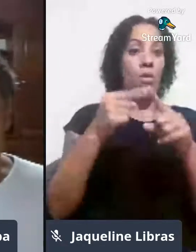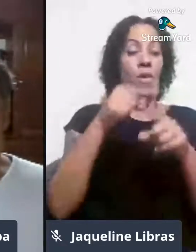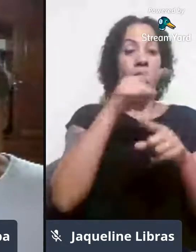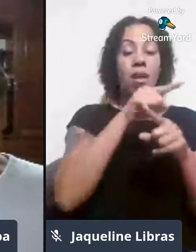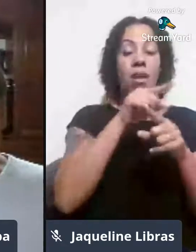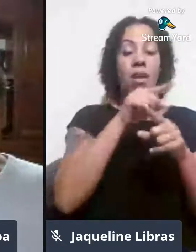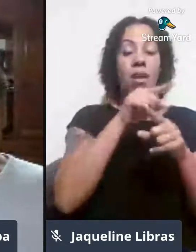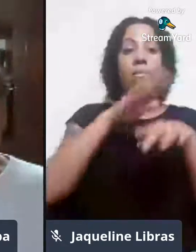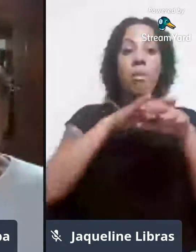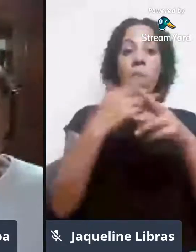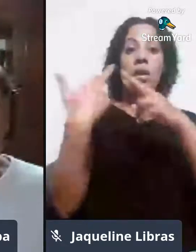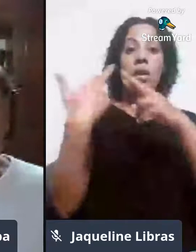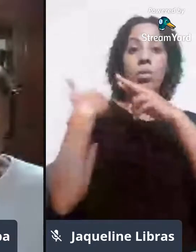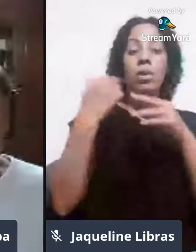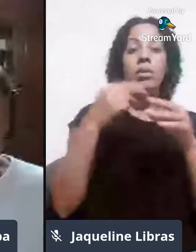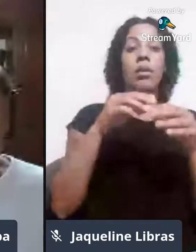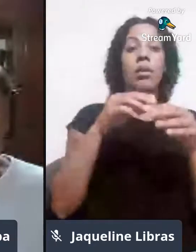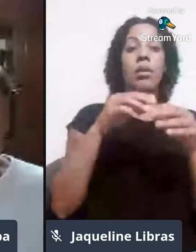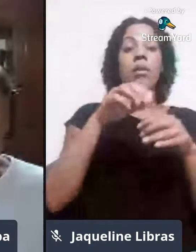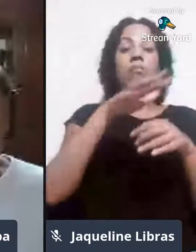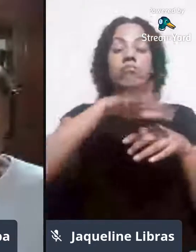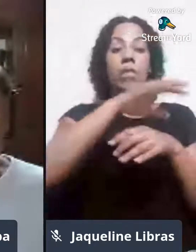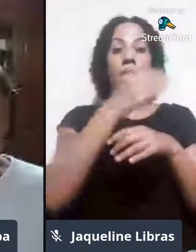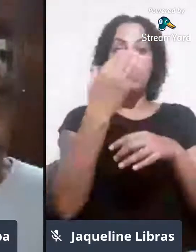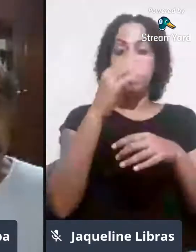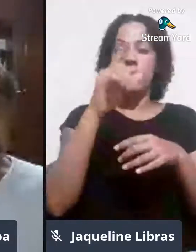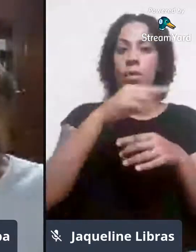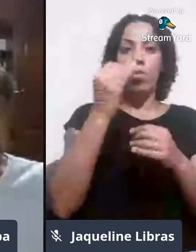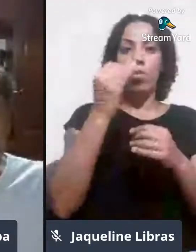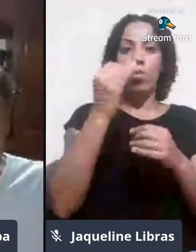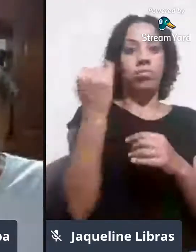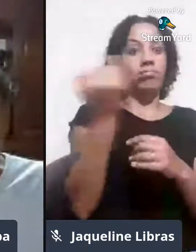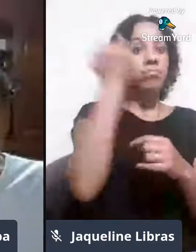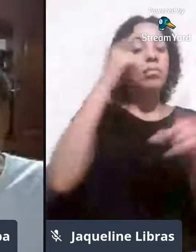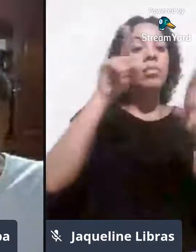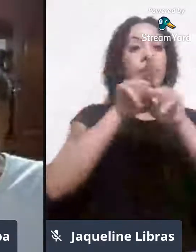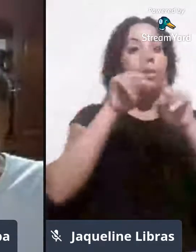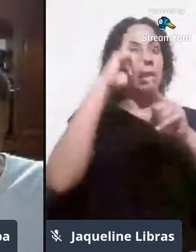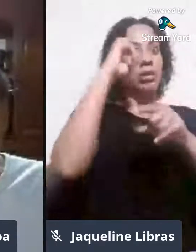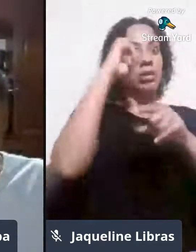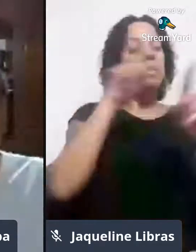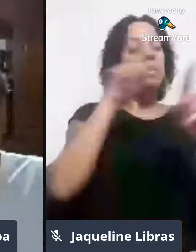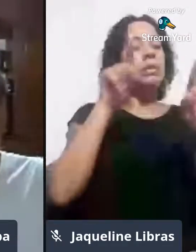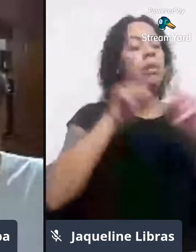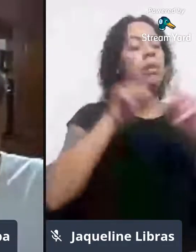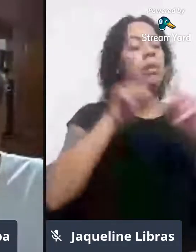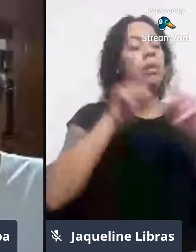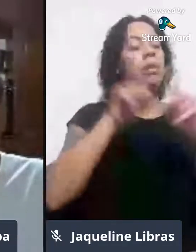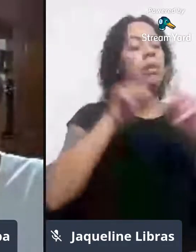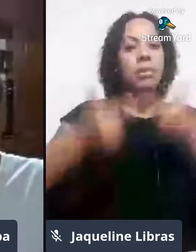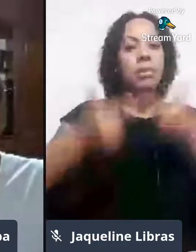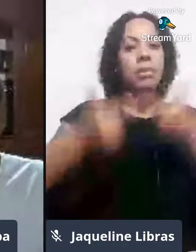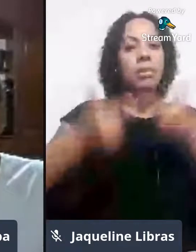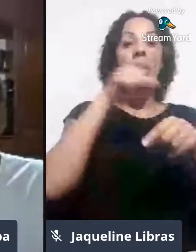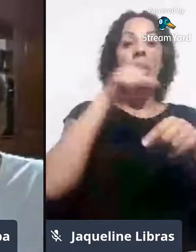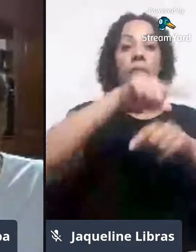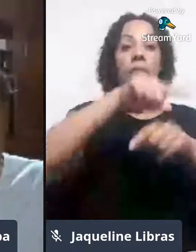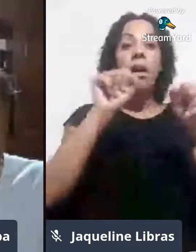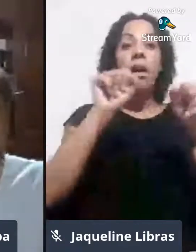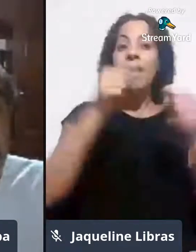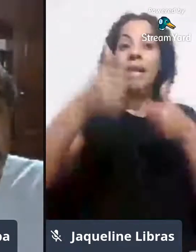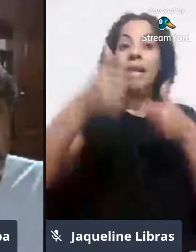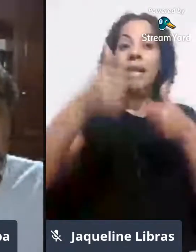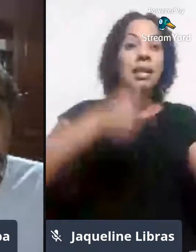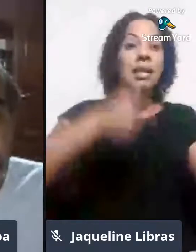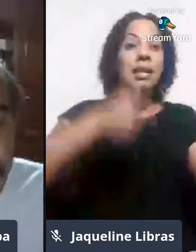muito importante, e muito difícil e muito trabalhoso. E eles fazem isso sem parar a sua carreira normal, tendo